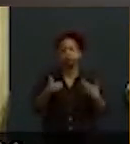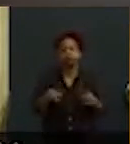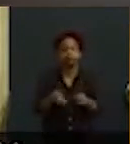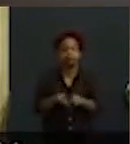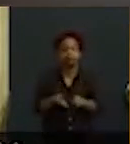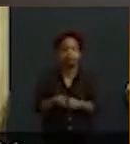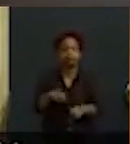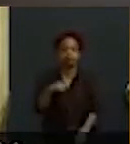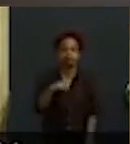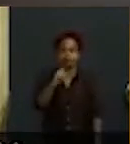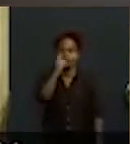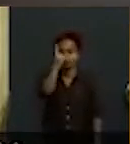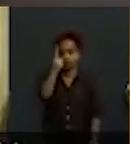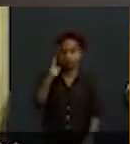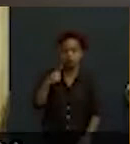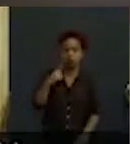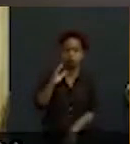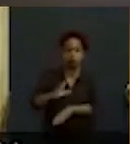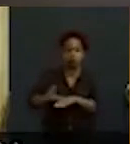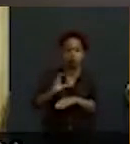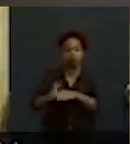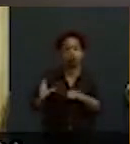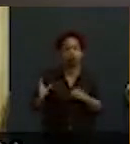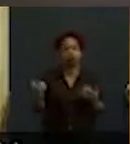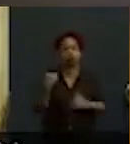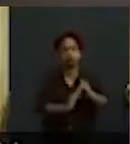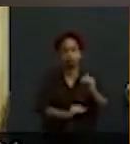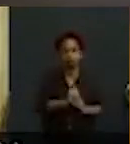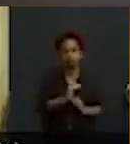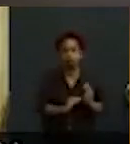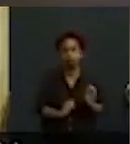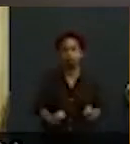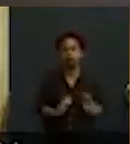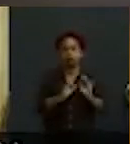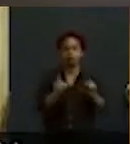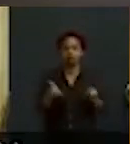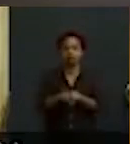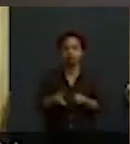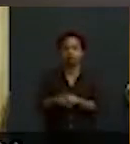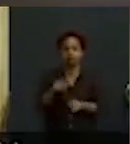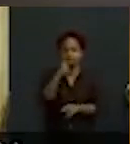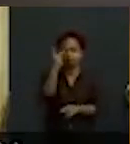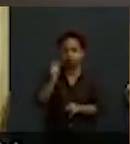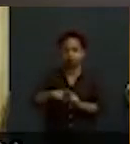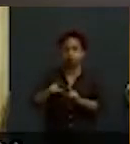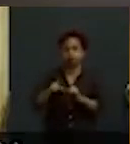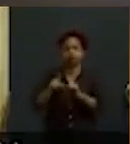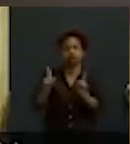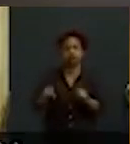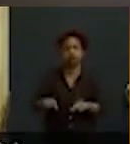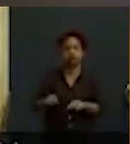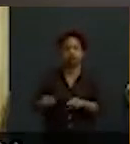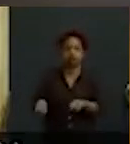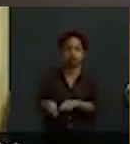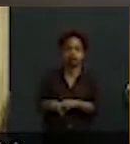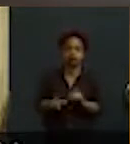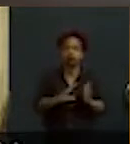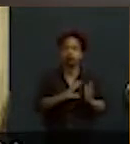idealizadores de cursos de aprimoramentos direcionados a membros e servidores desta